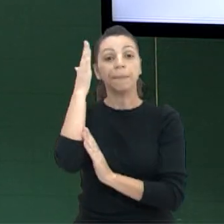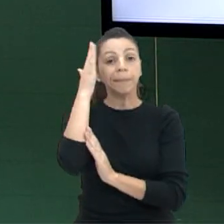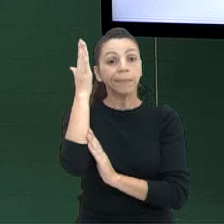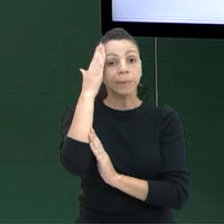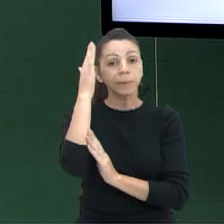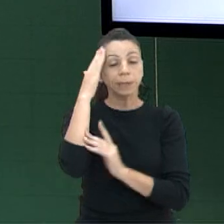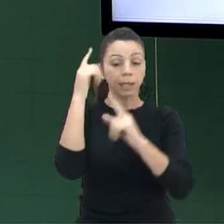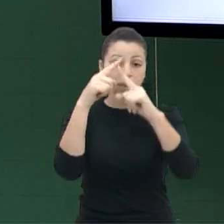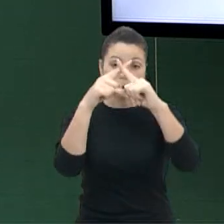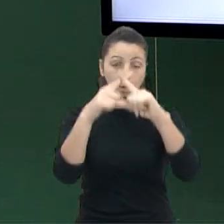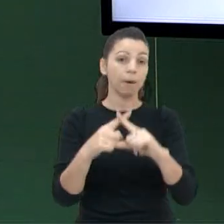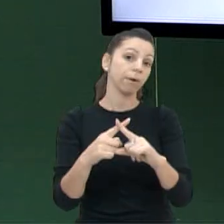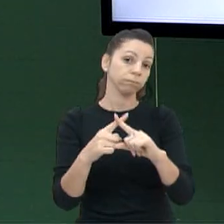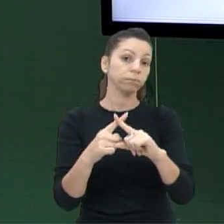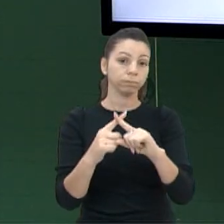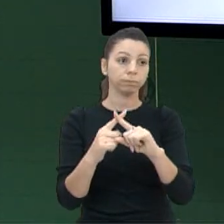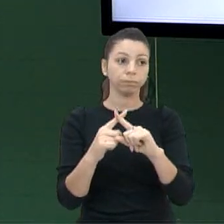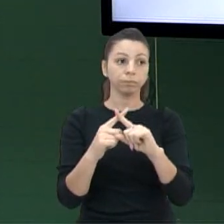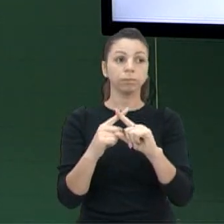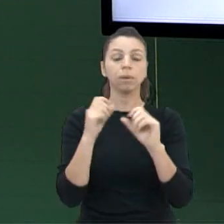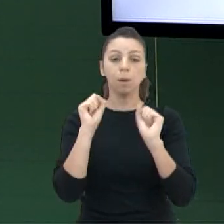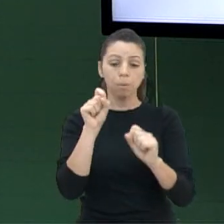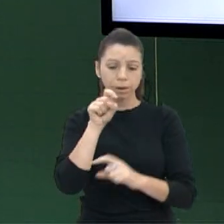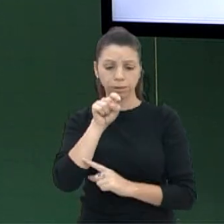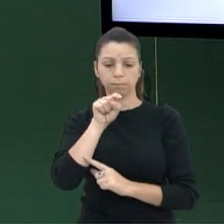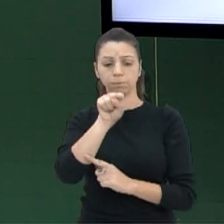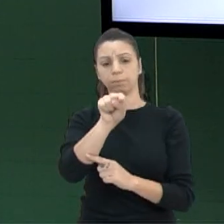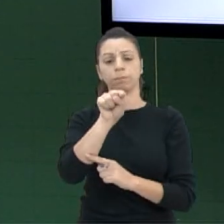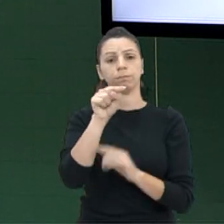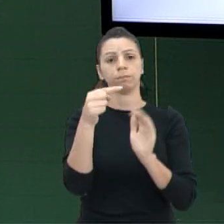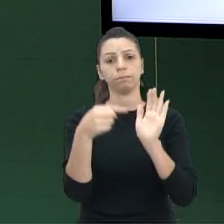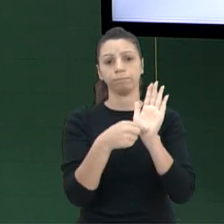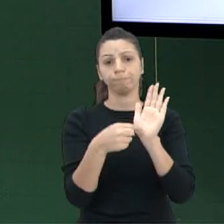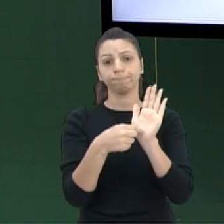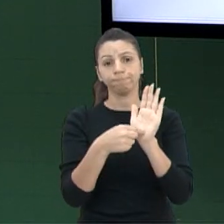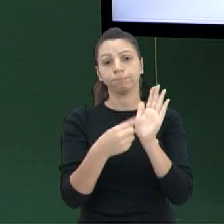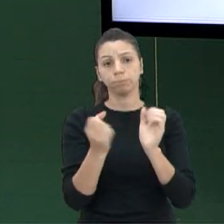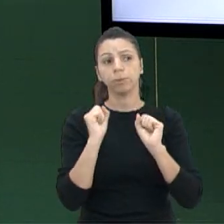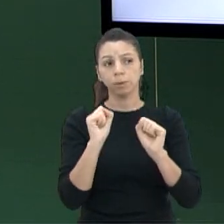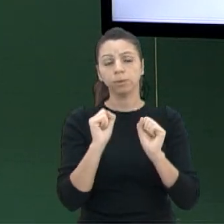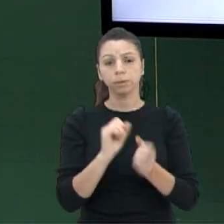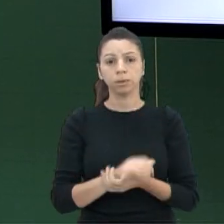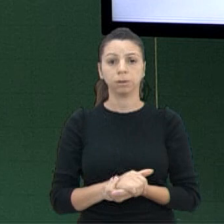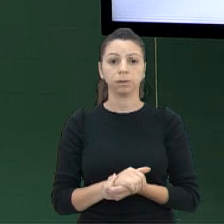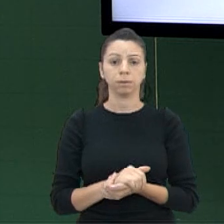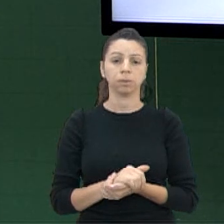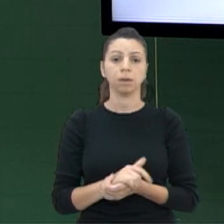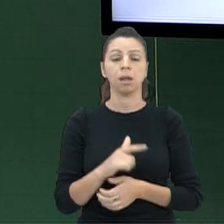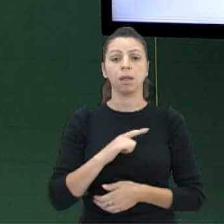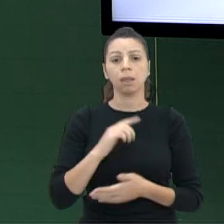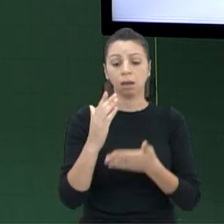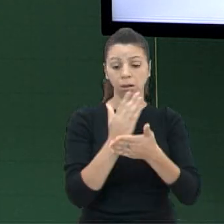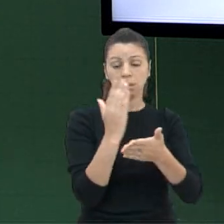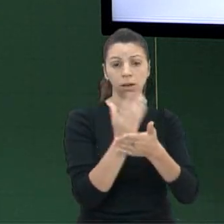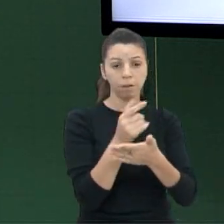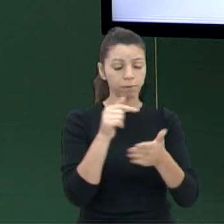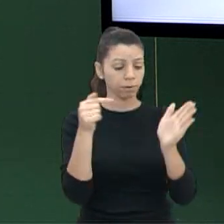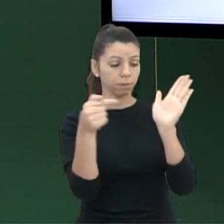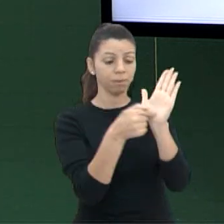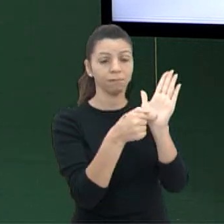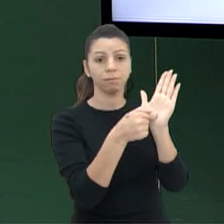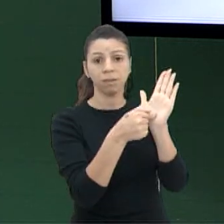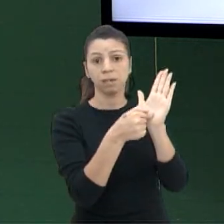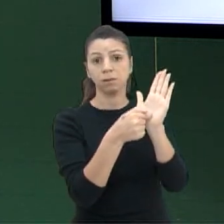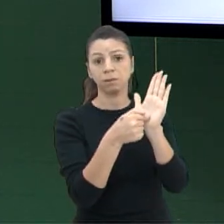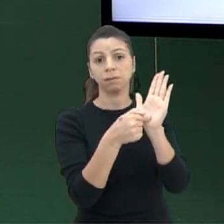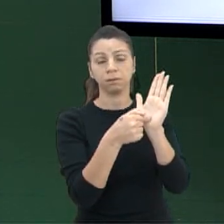multiplicando. Poderia ter colocado apenas um pontinho, como eu falei na outra aula para vocês, que alguns livros colocam, ou